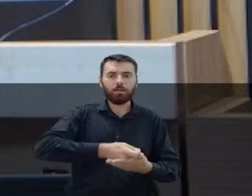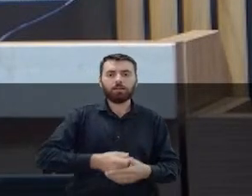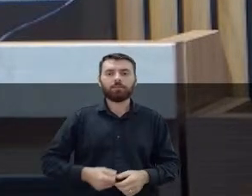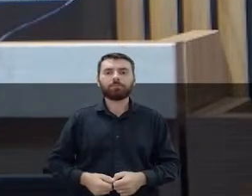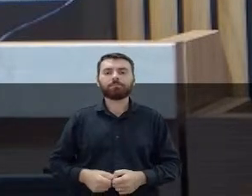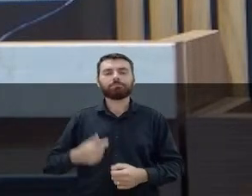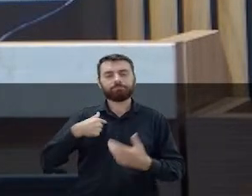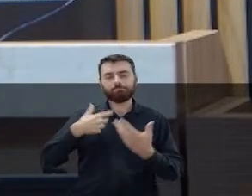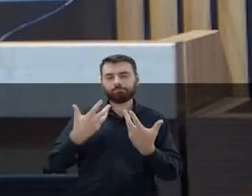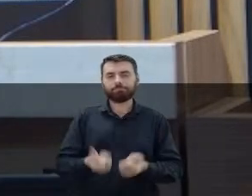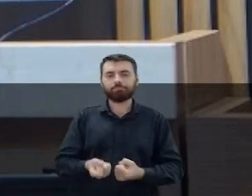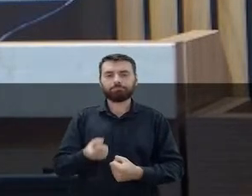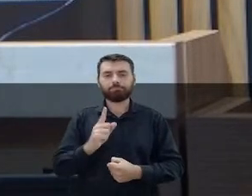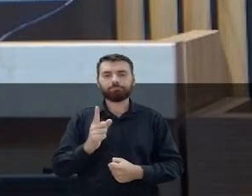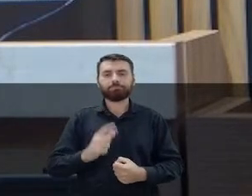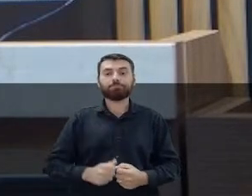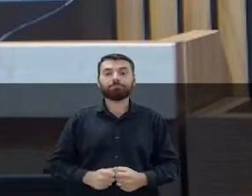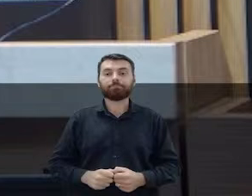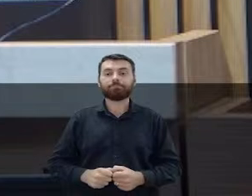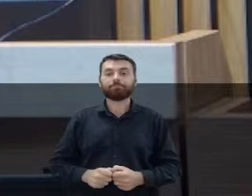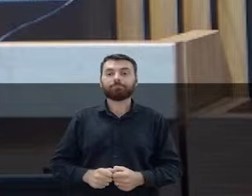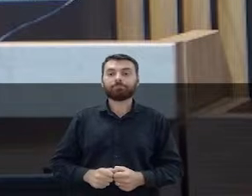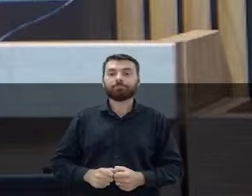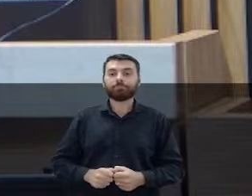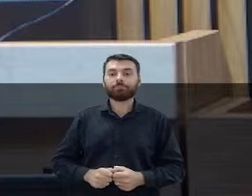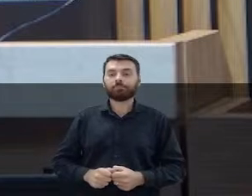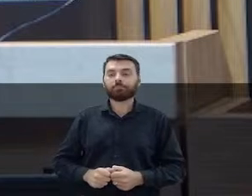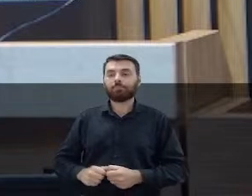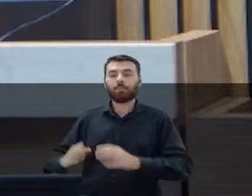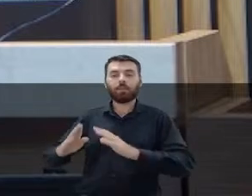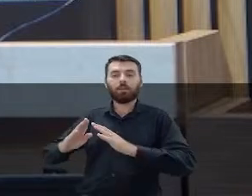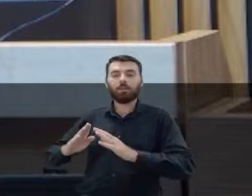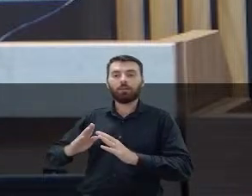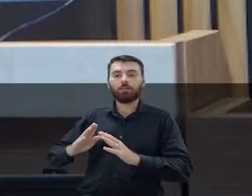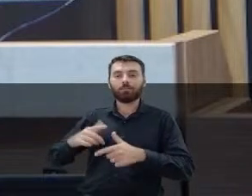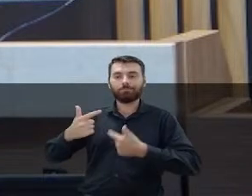eu nego provimento. Rescisão indireta,